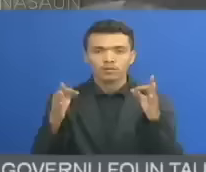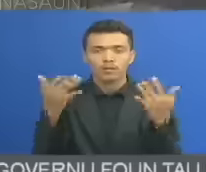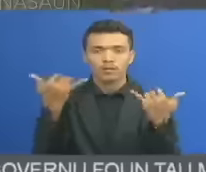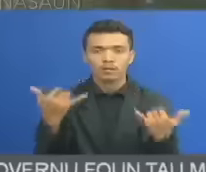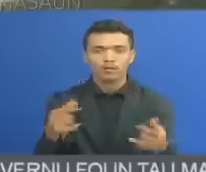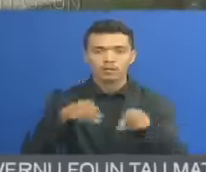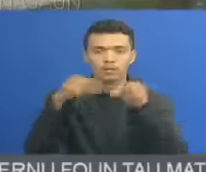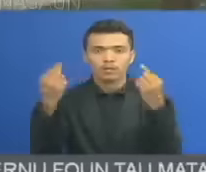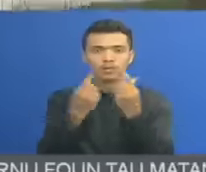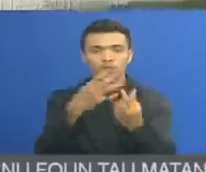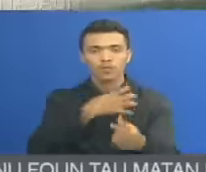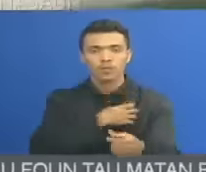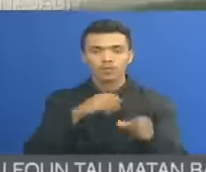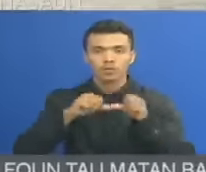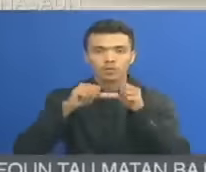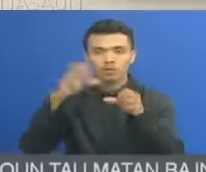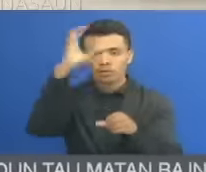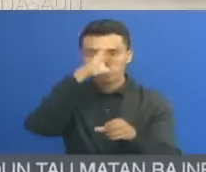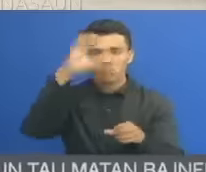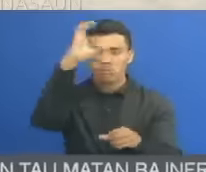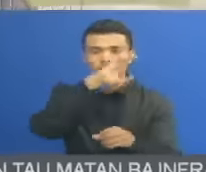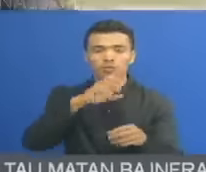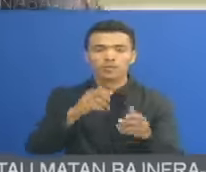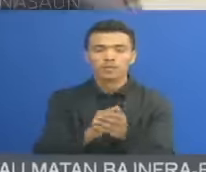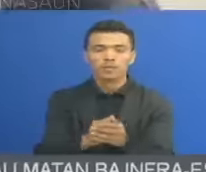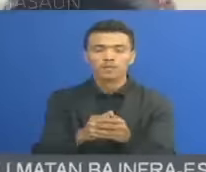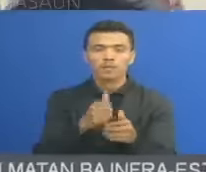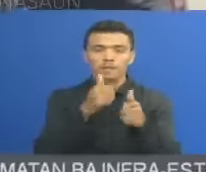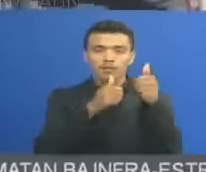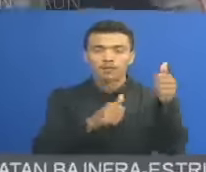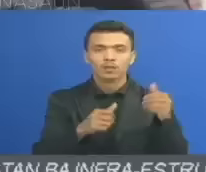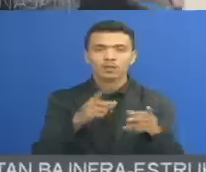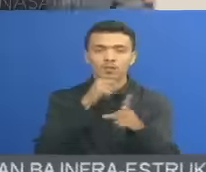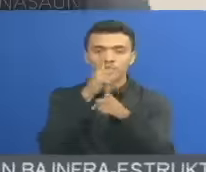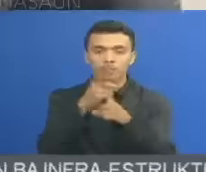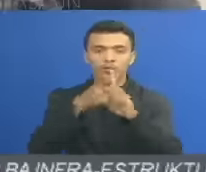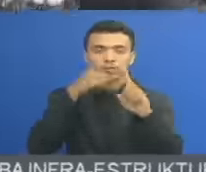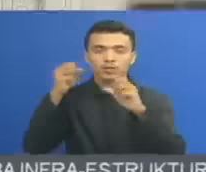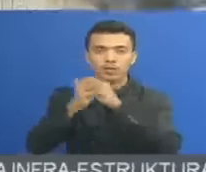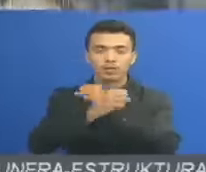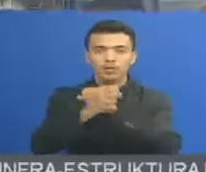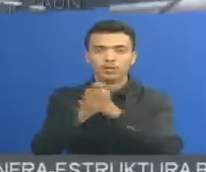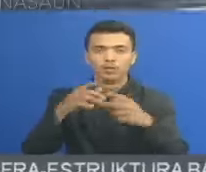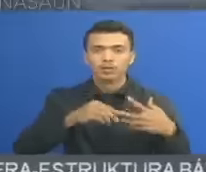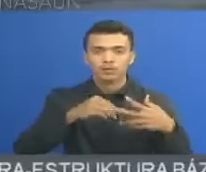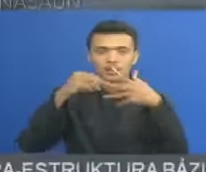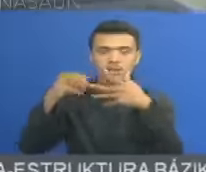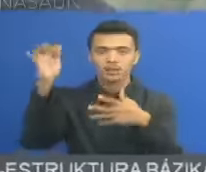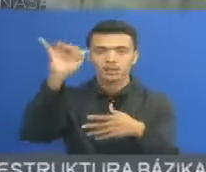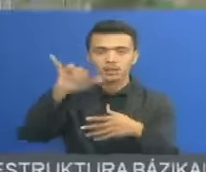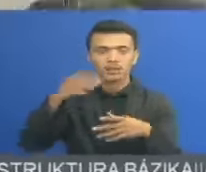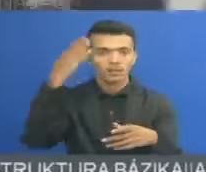na equipa conjunto continua a elaborar evidência. Onde bele busca tuir Lolos paradeiro, russi autor principal Sira. Deve